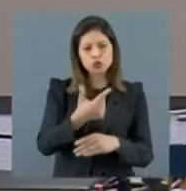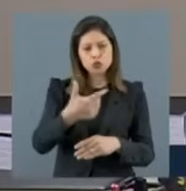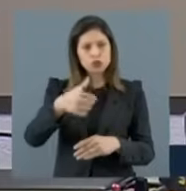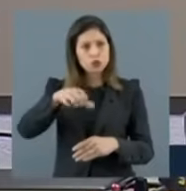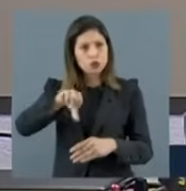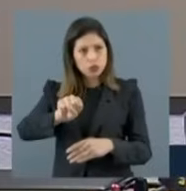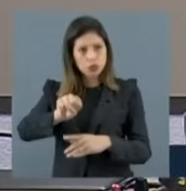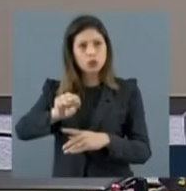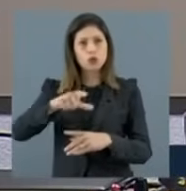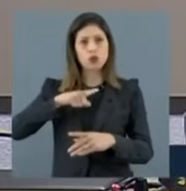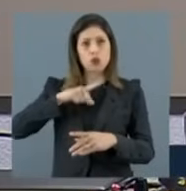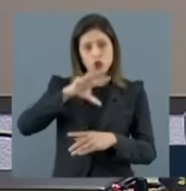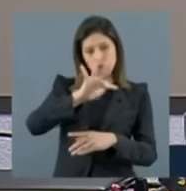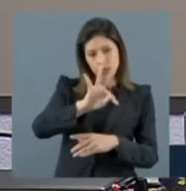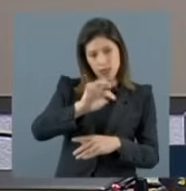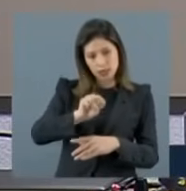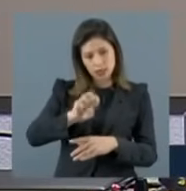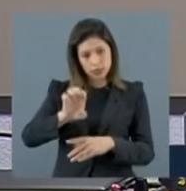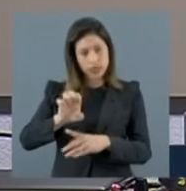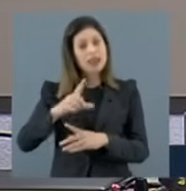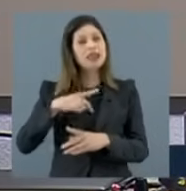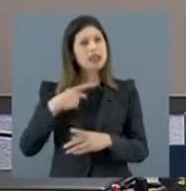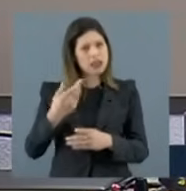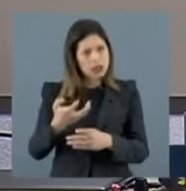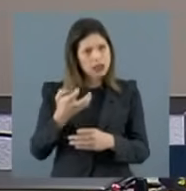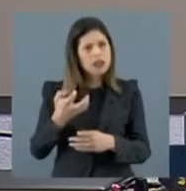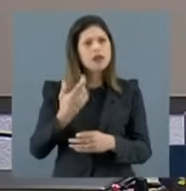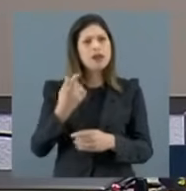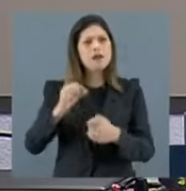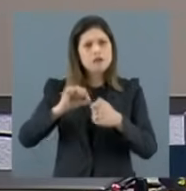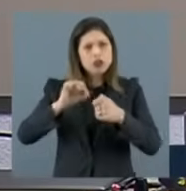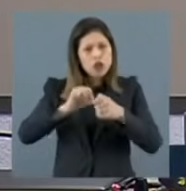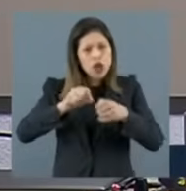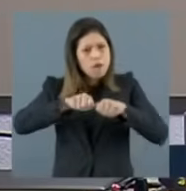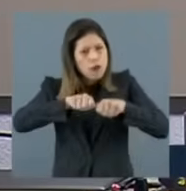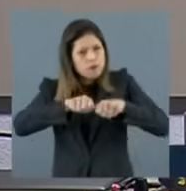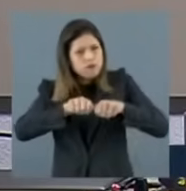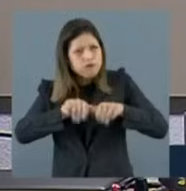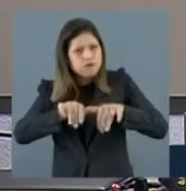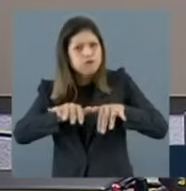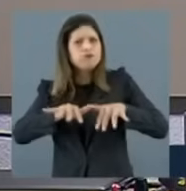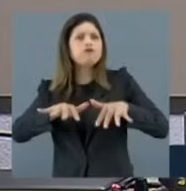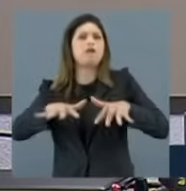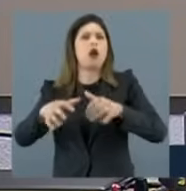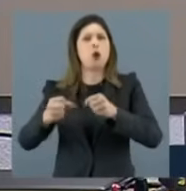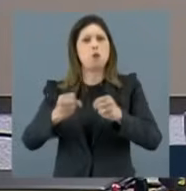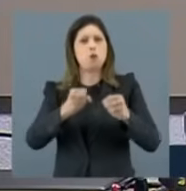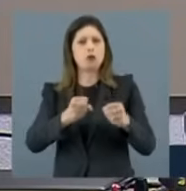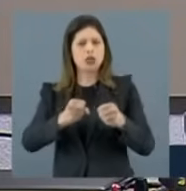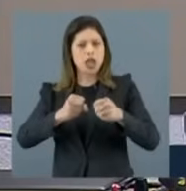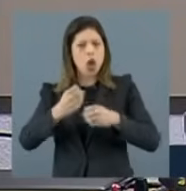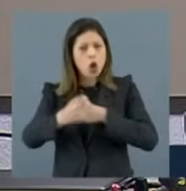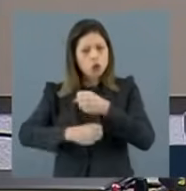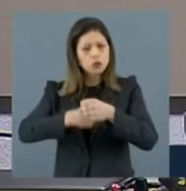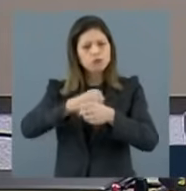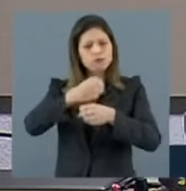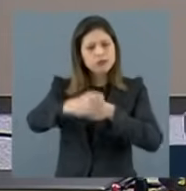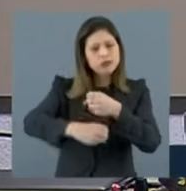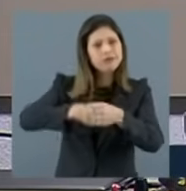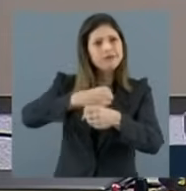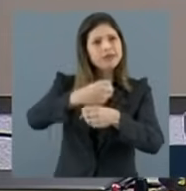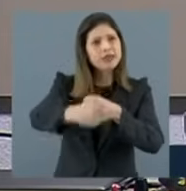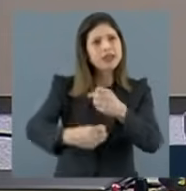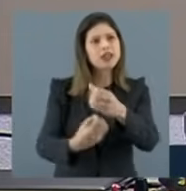aplicar muitas dessas medidas, ele foi expandindo o seu poder nos anos seguintes. Criou um